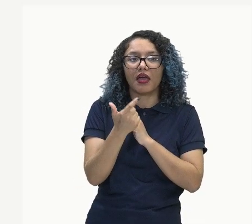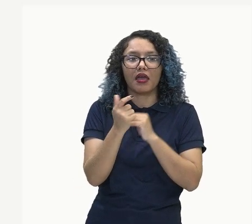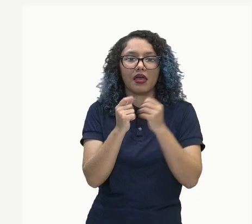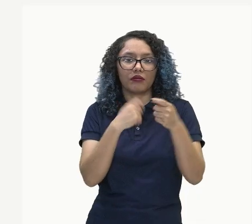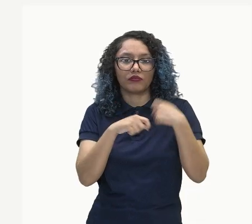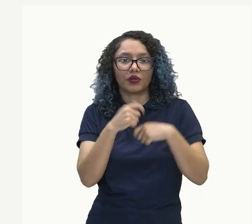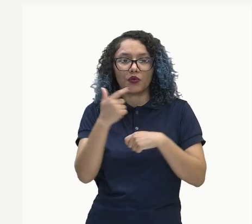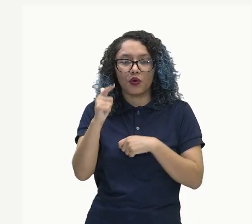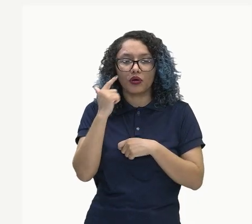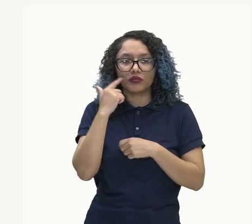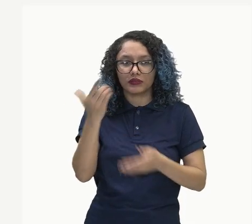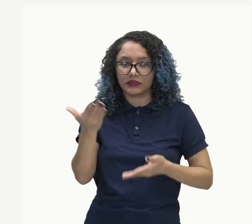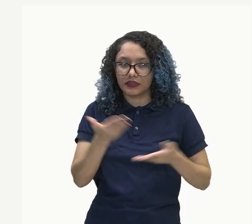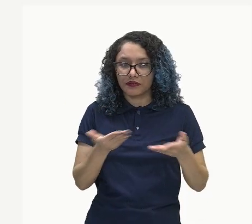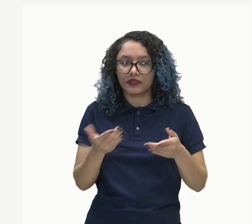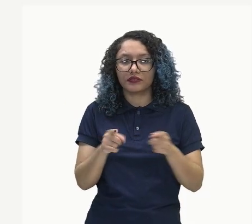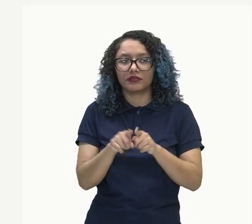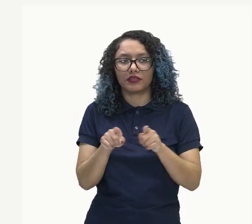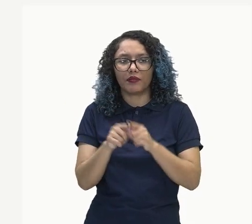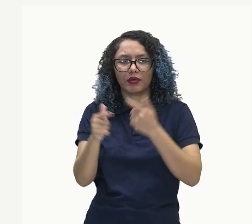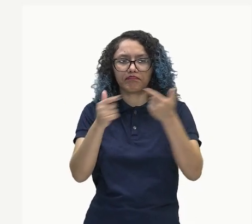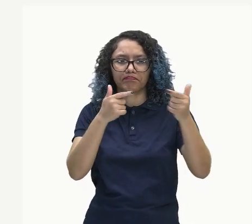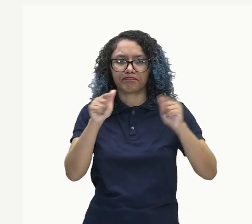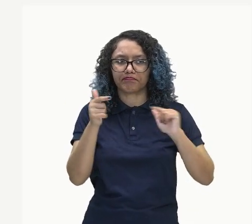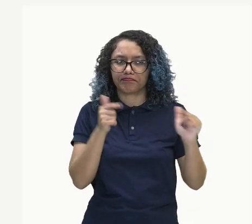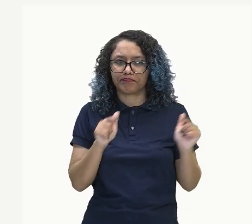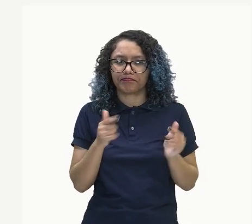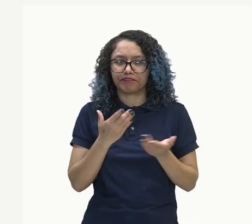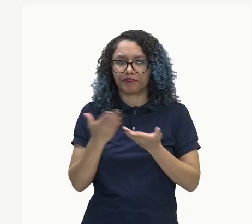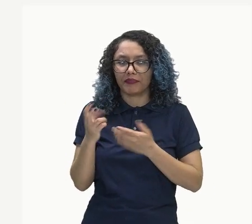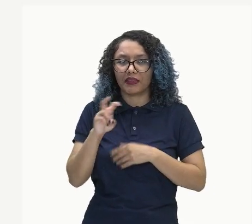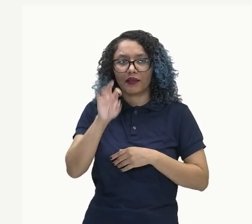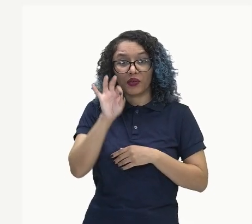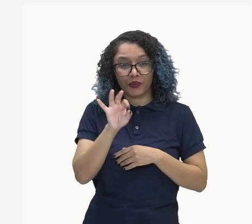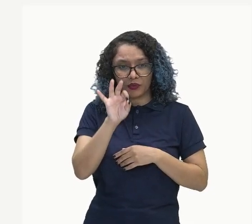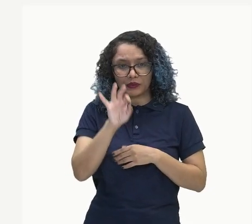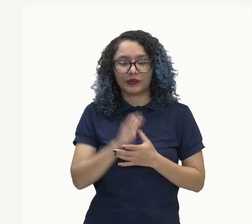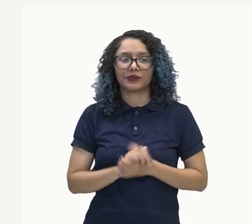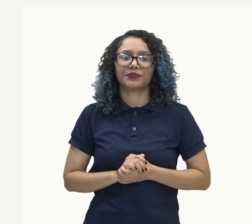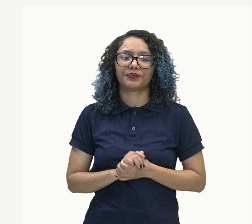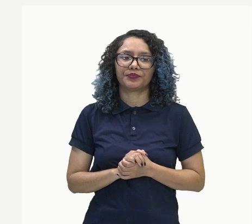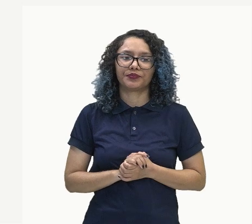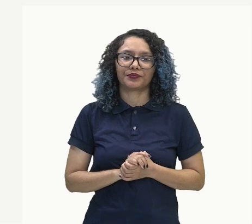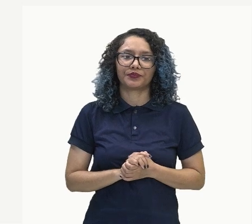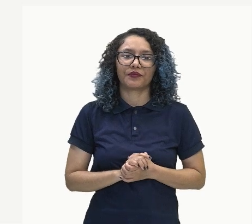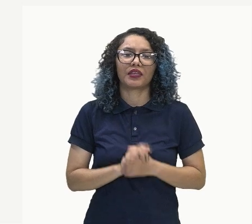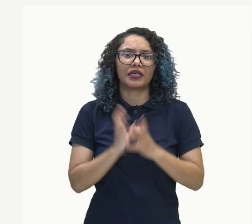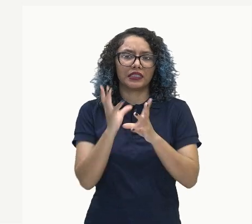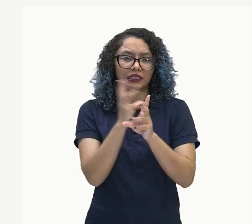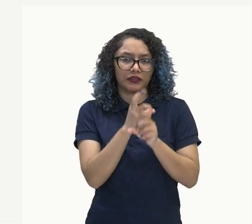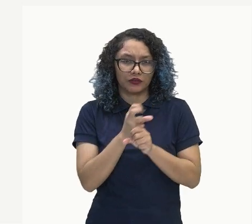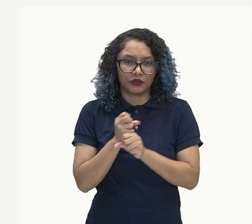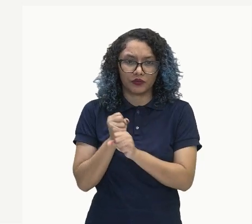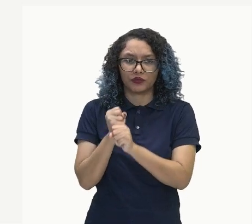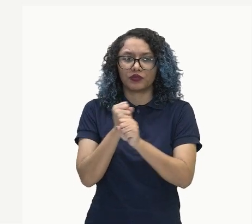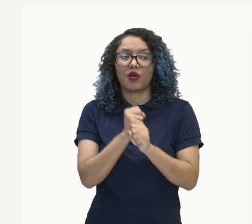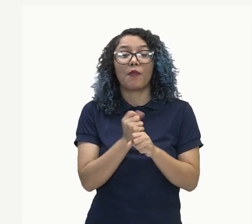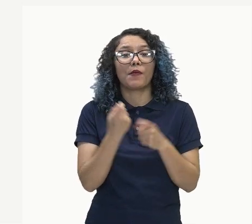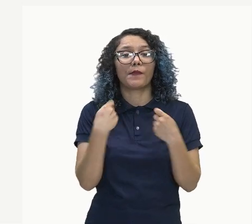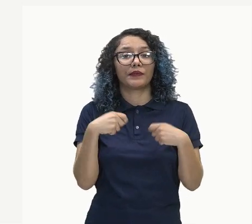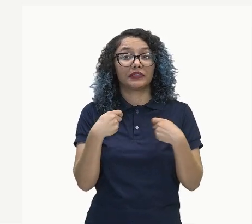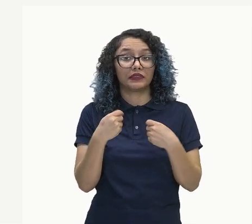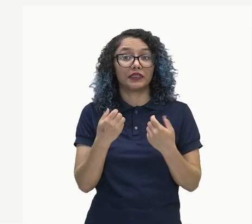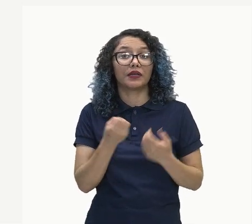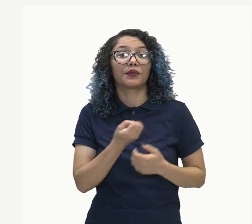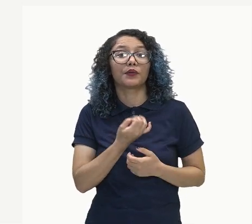e outros, tá? Que está colocado aí como 5%. E você somando tudo isso, é claro que tem que dar